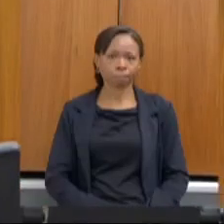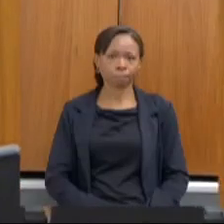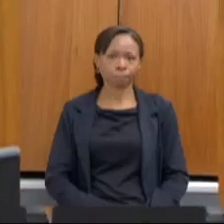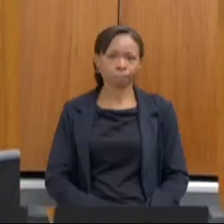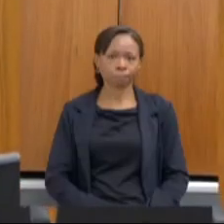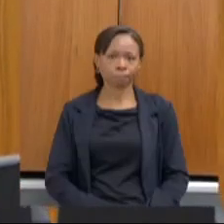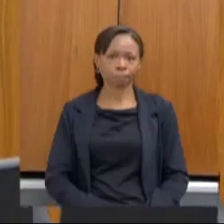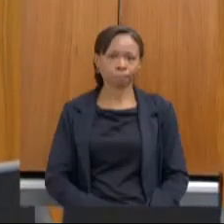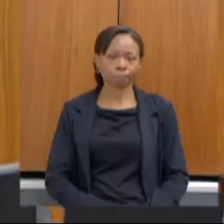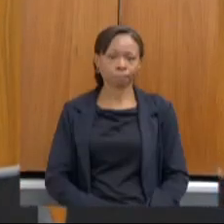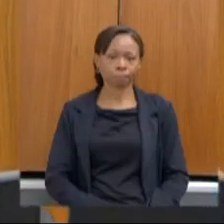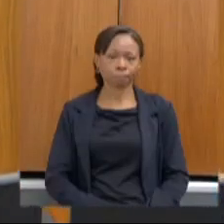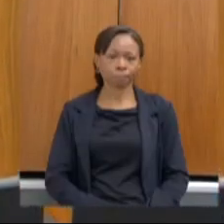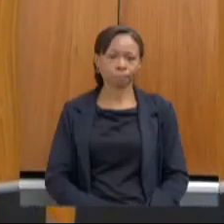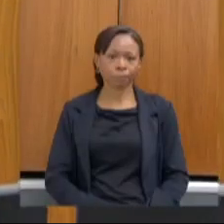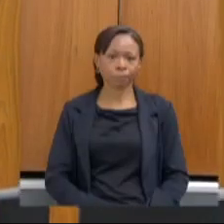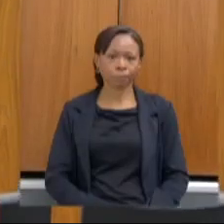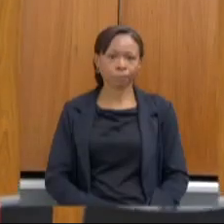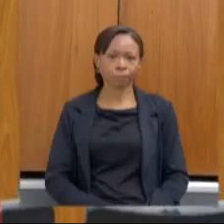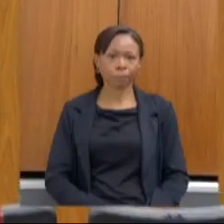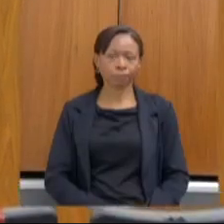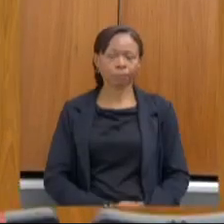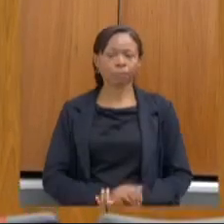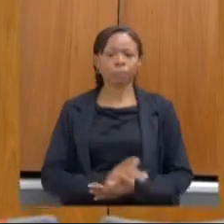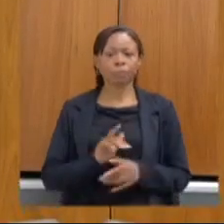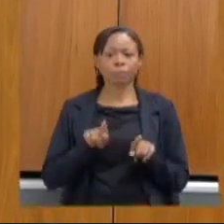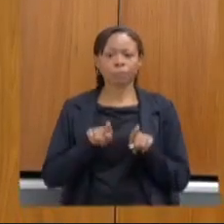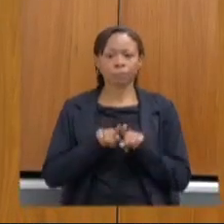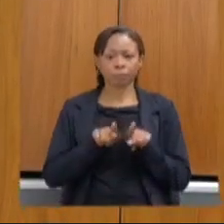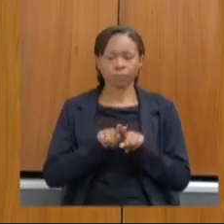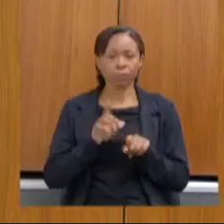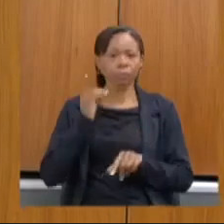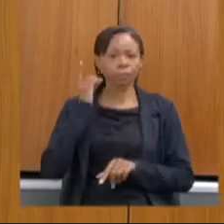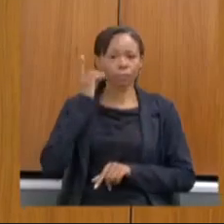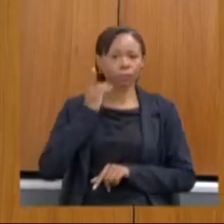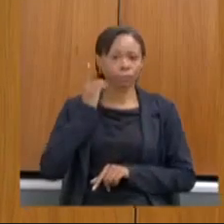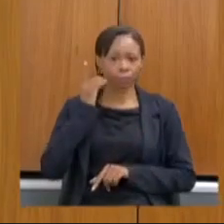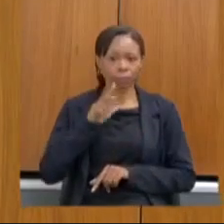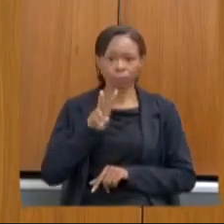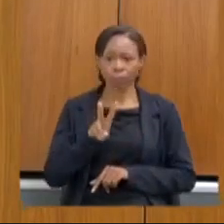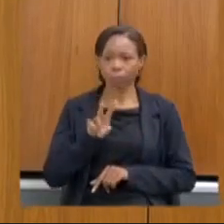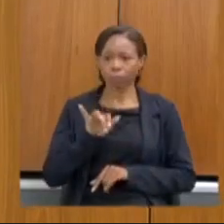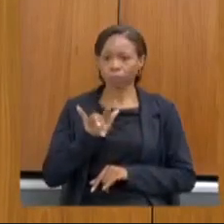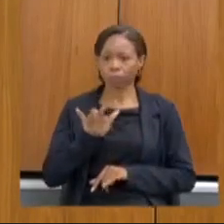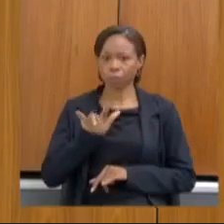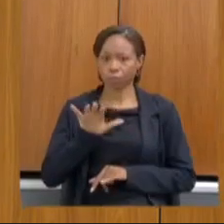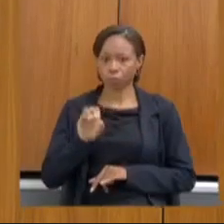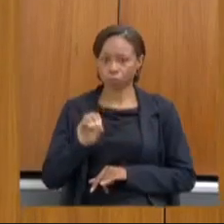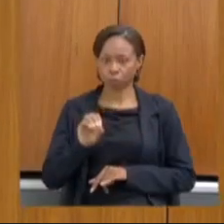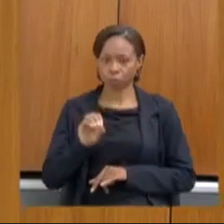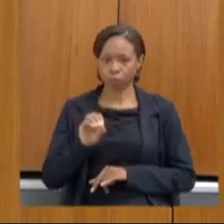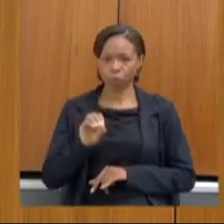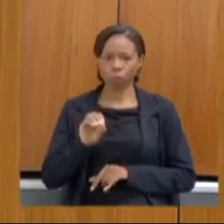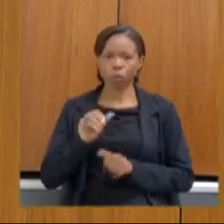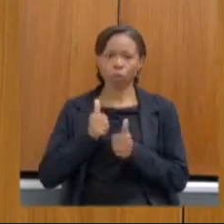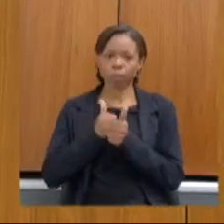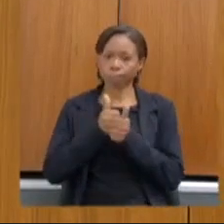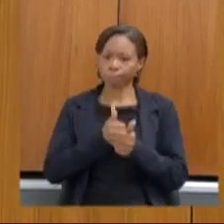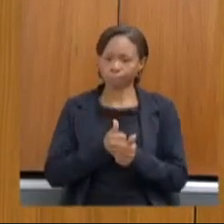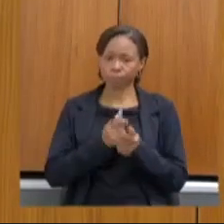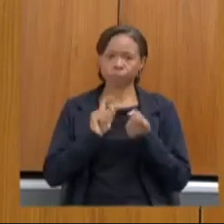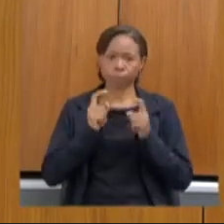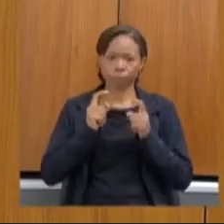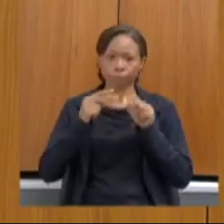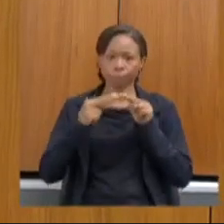deputado Zé Reis do deputado também do também Deputado Virgílio Guimarães que acompanha a